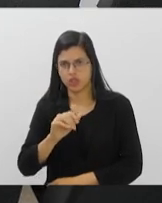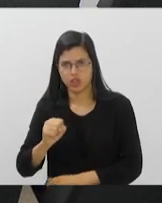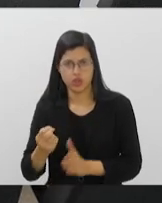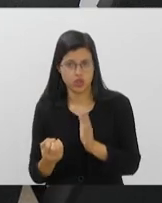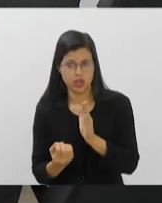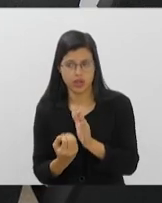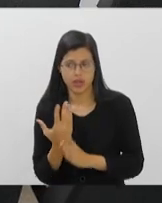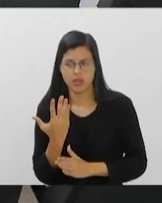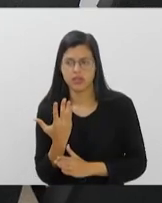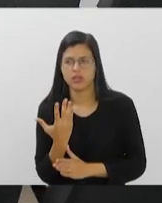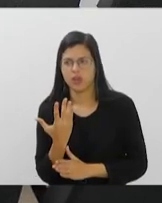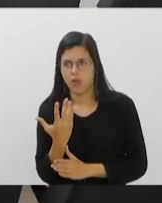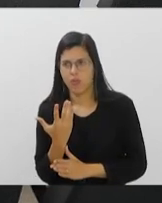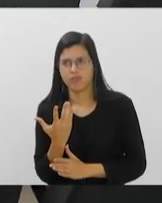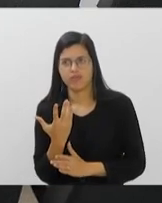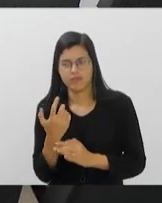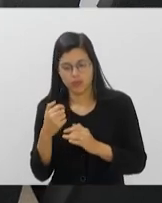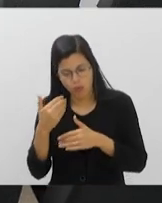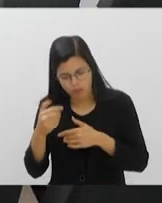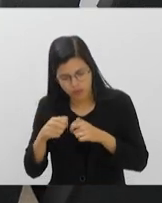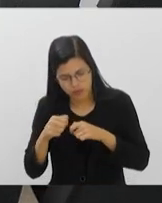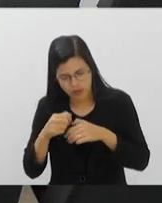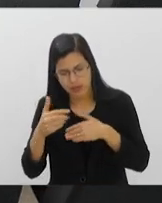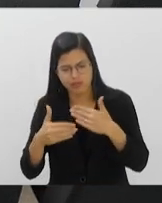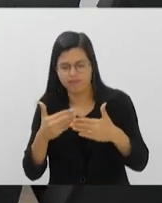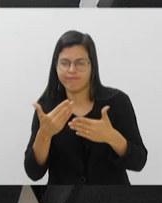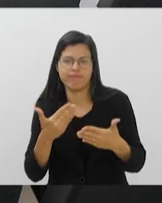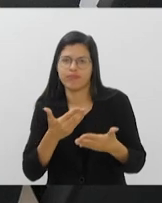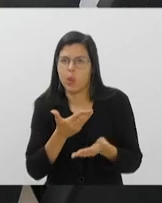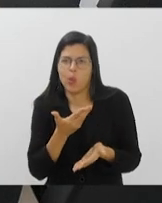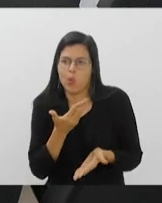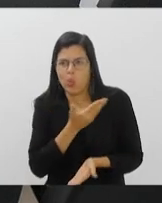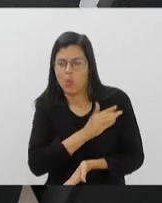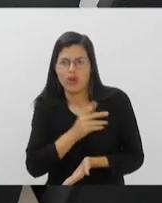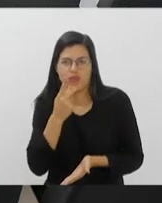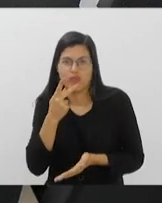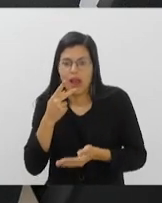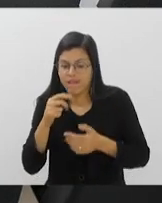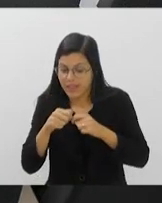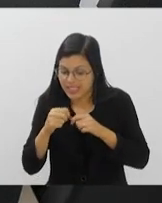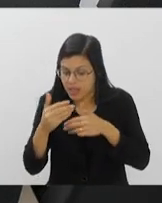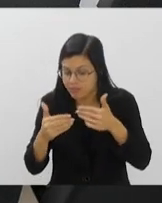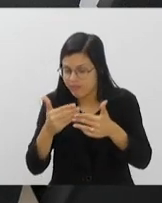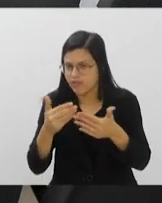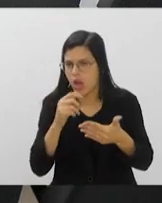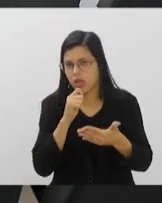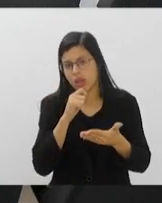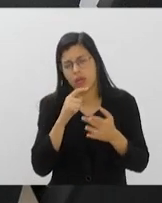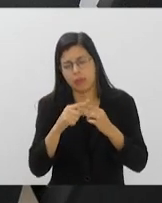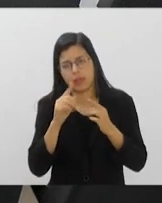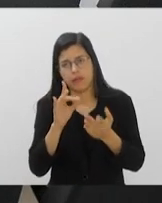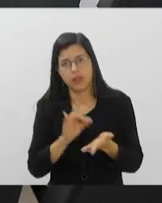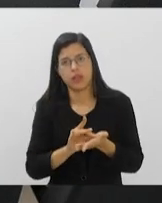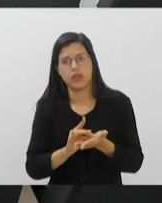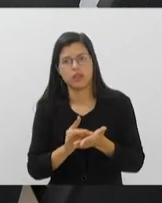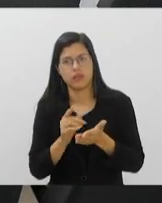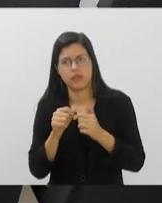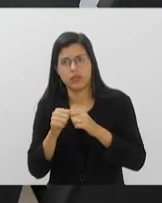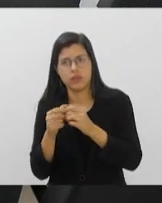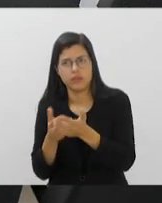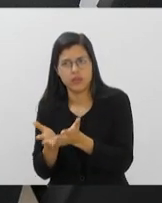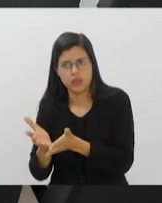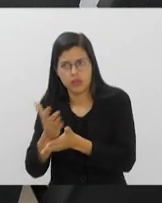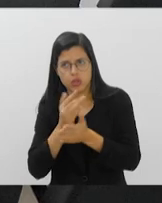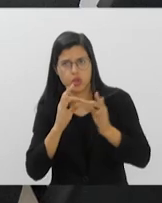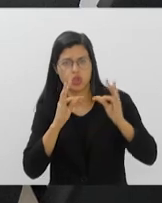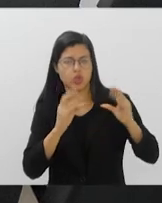Eh está sendo feito odeio falar dessa forma mas é a verdade né o levantamento de todos esses desses abrigos porque a ideia é